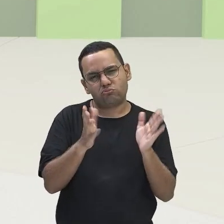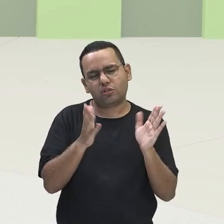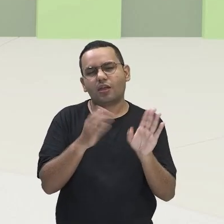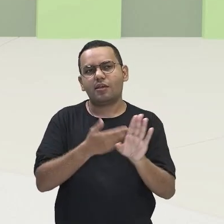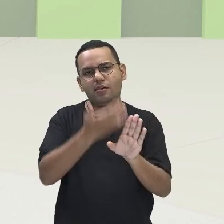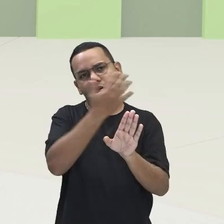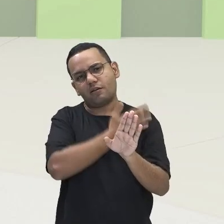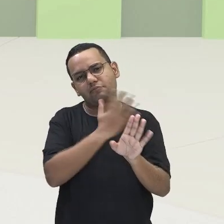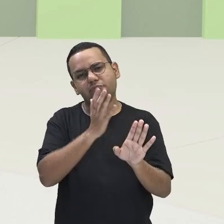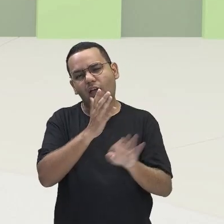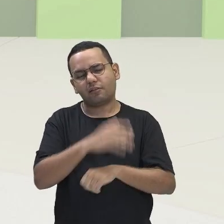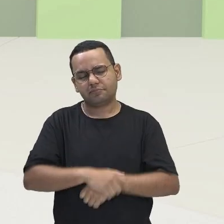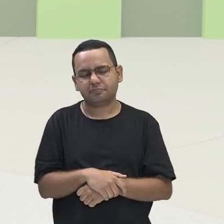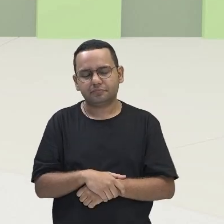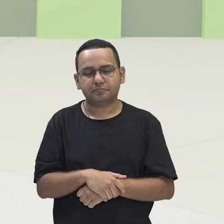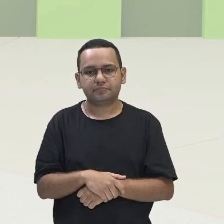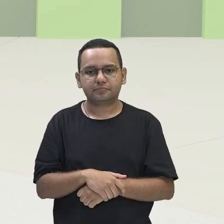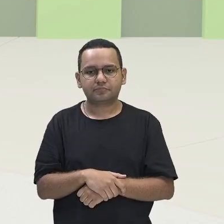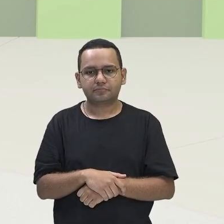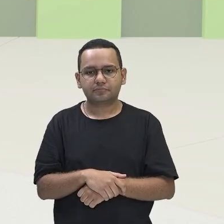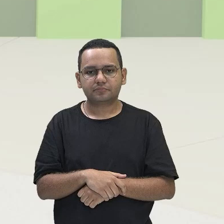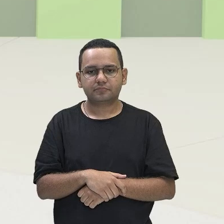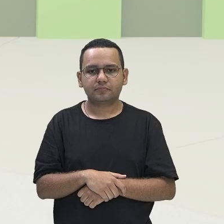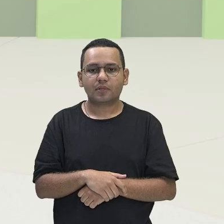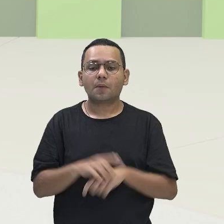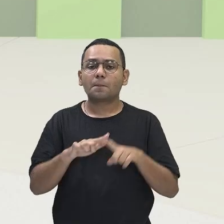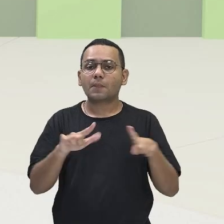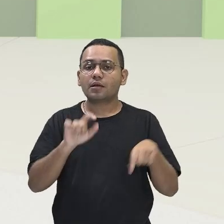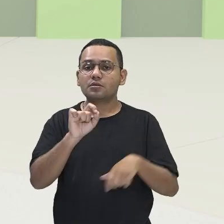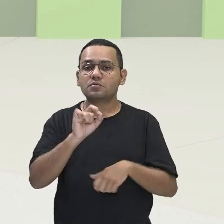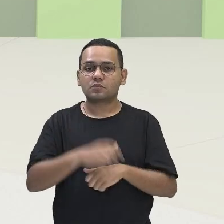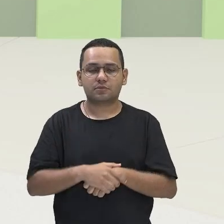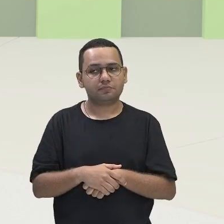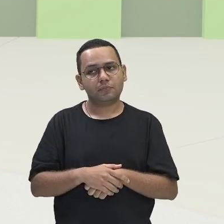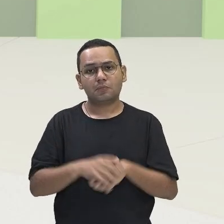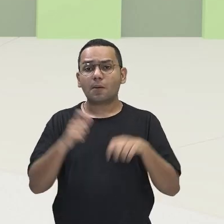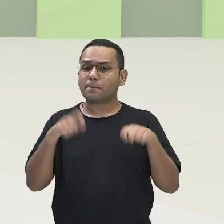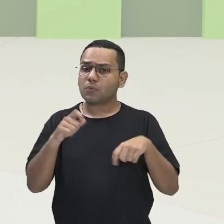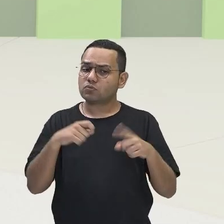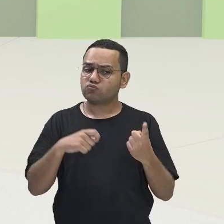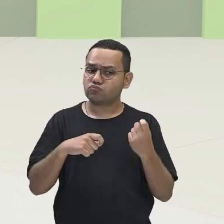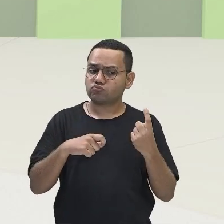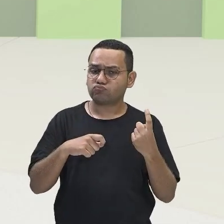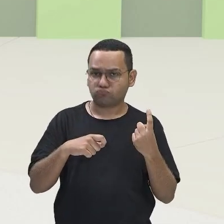a dia, e inicia desde ações individuais, e que o